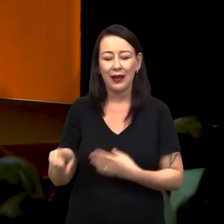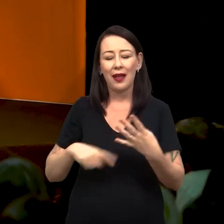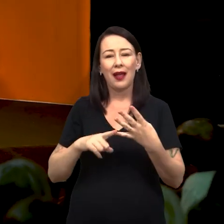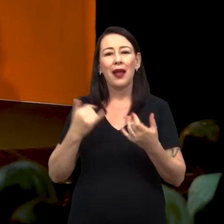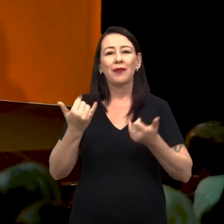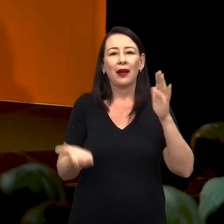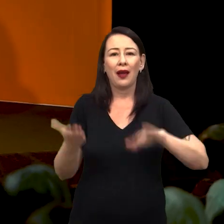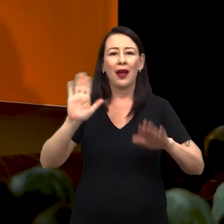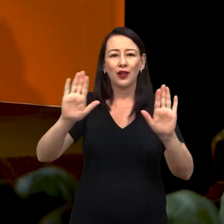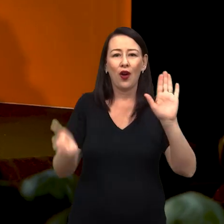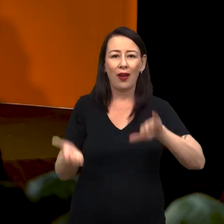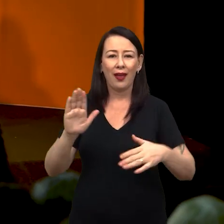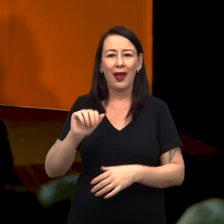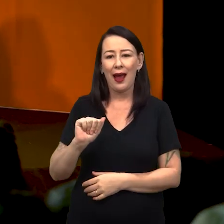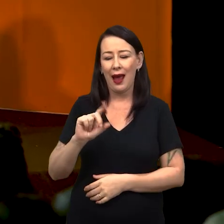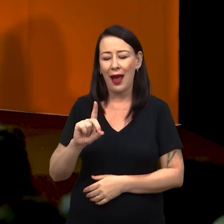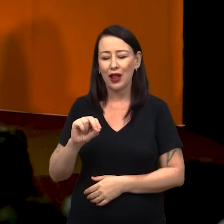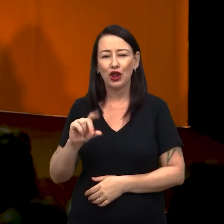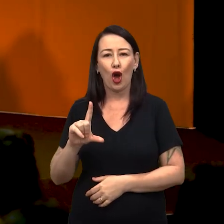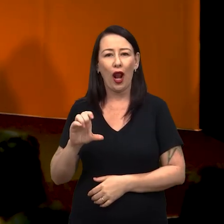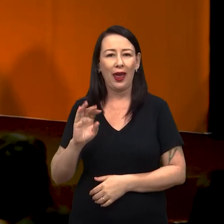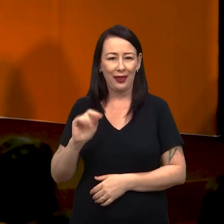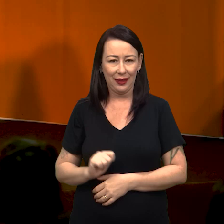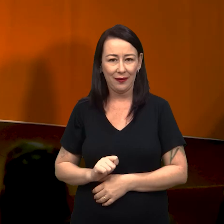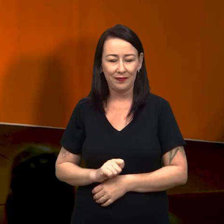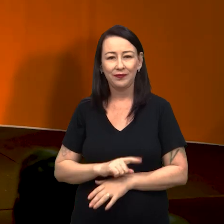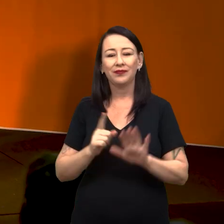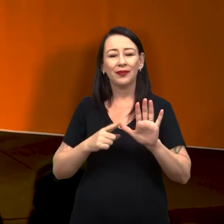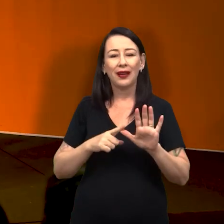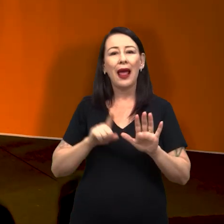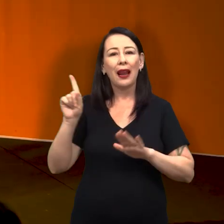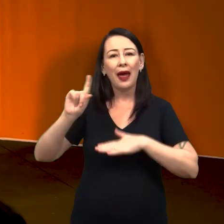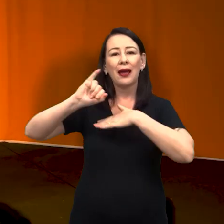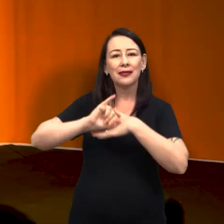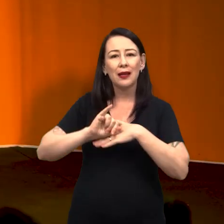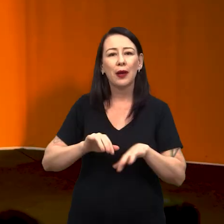a Adoleta. Nas fórmulas de escolha, lá em cima do piano.